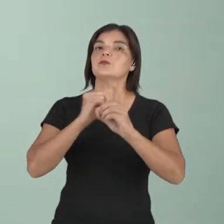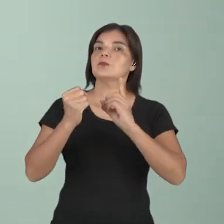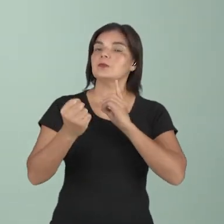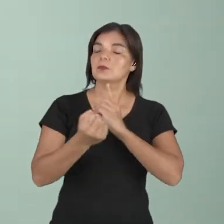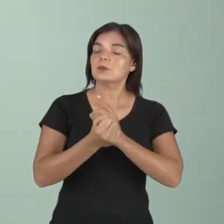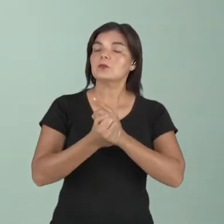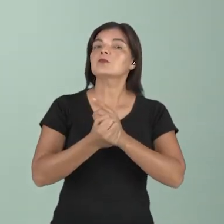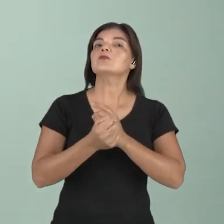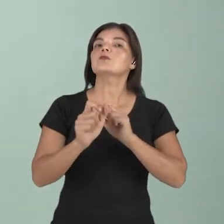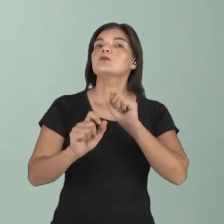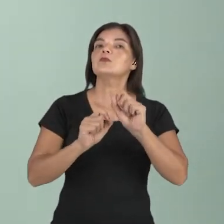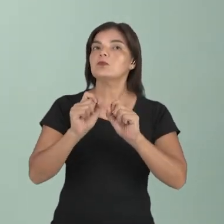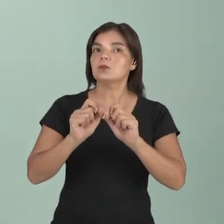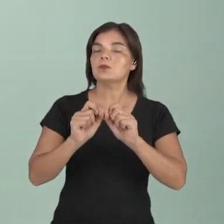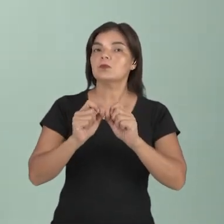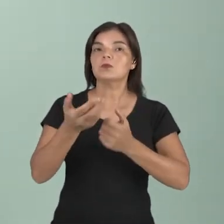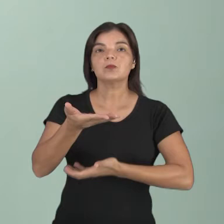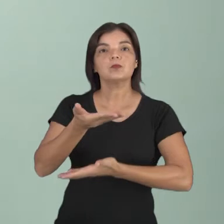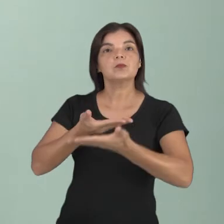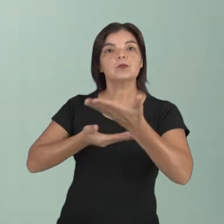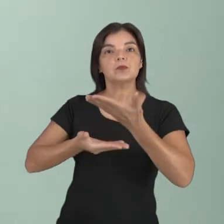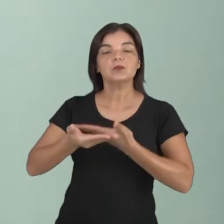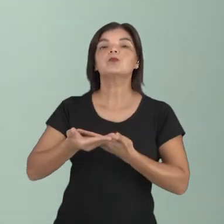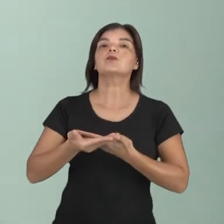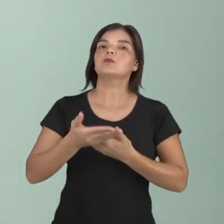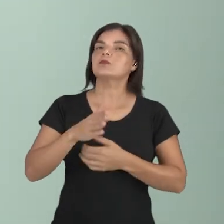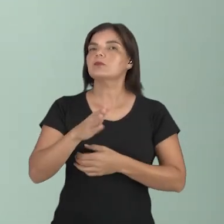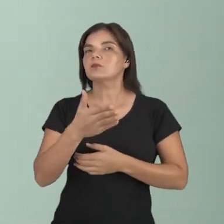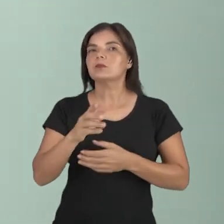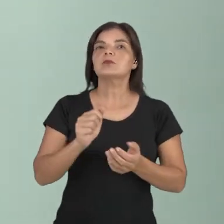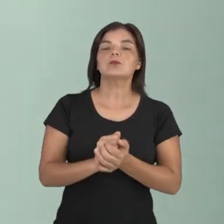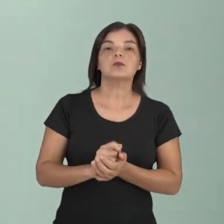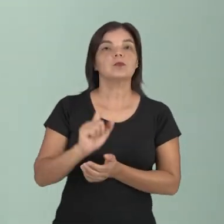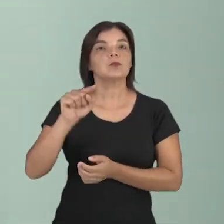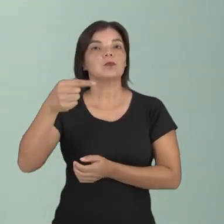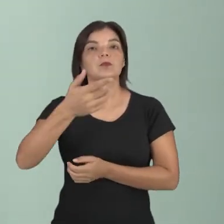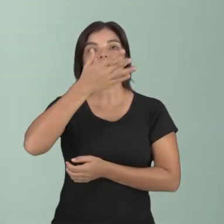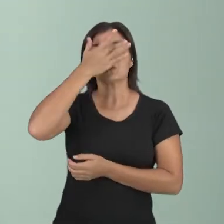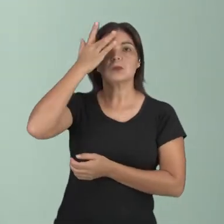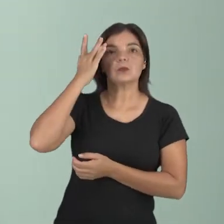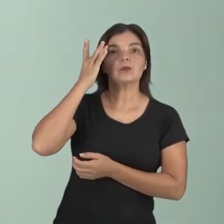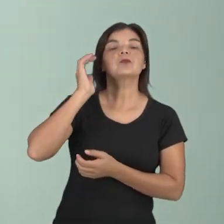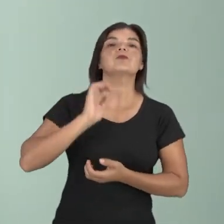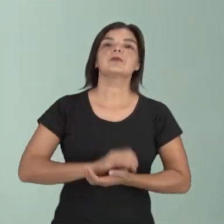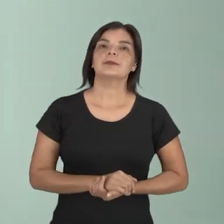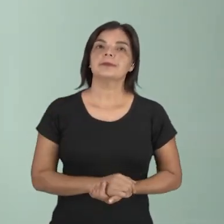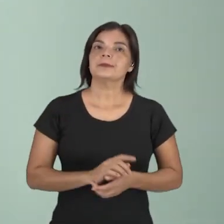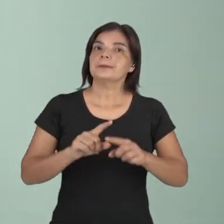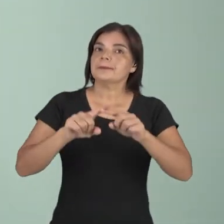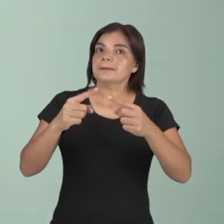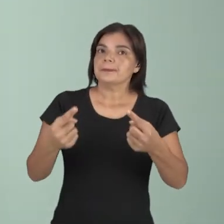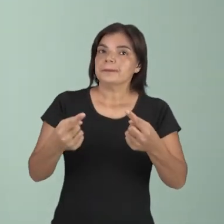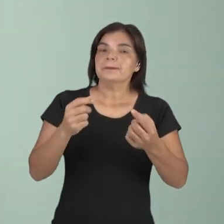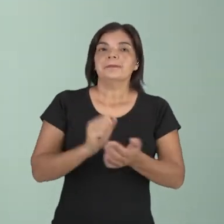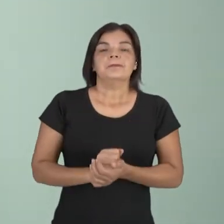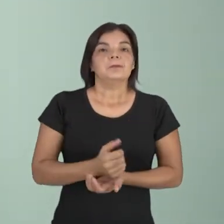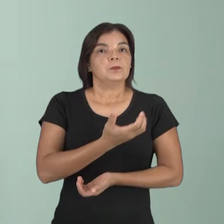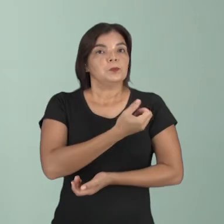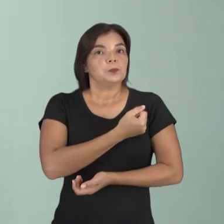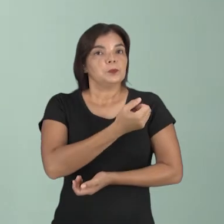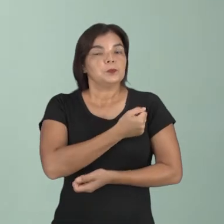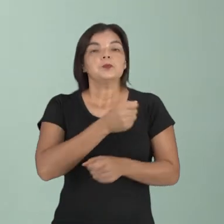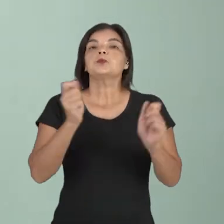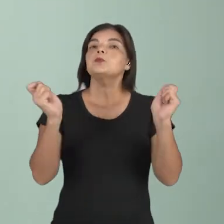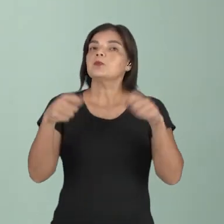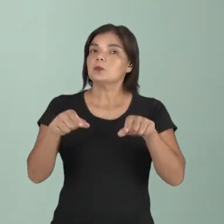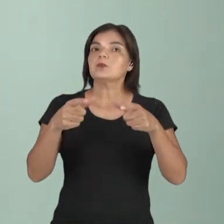partir do momento que eu estou interagindo com pelo menos uma outra pessoa, mas o número de pessoas